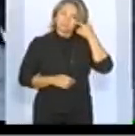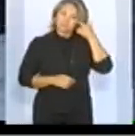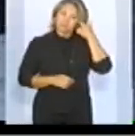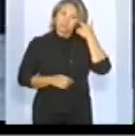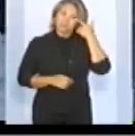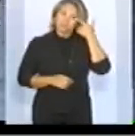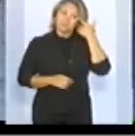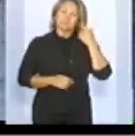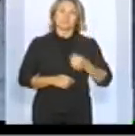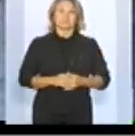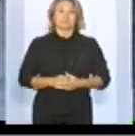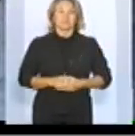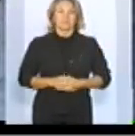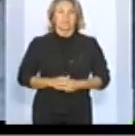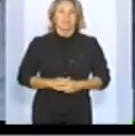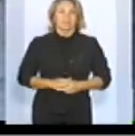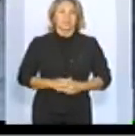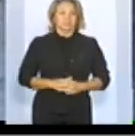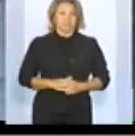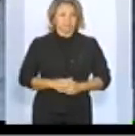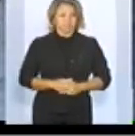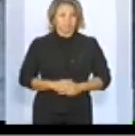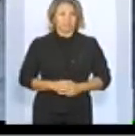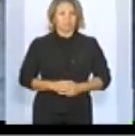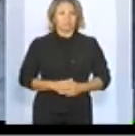Estamos ensaiados como um jogral.